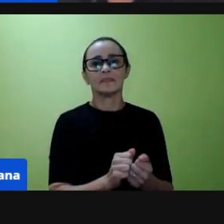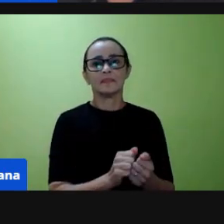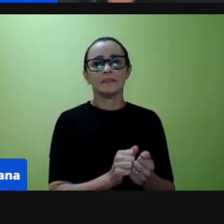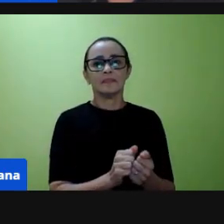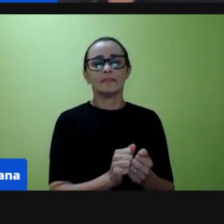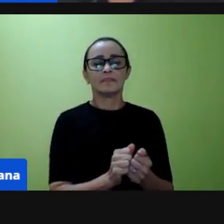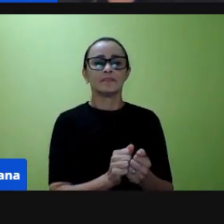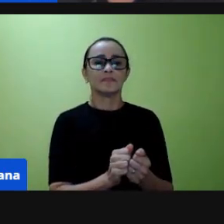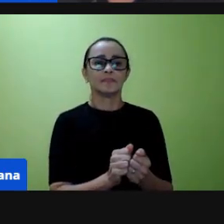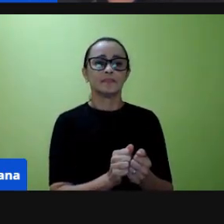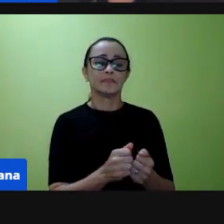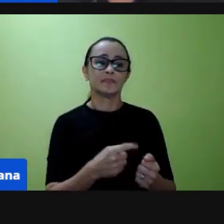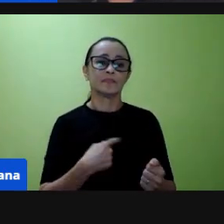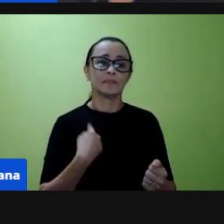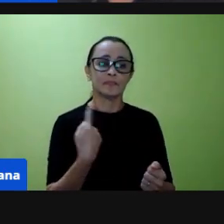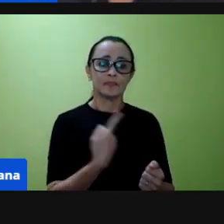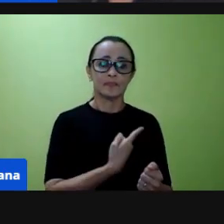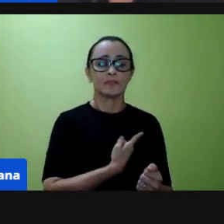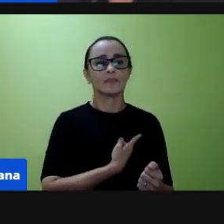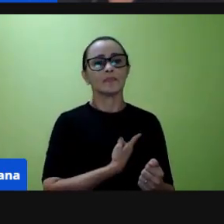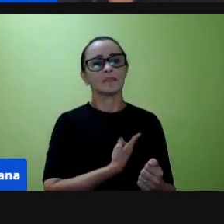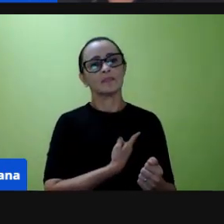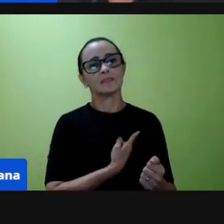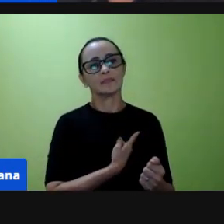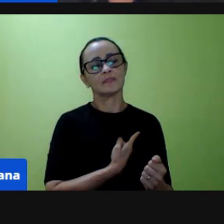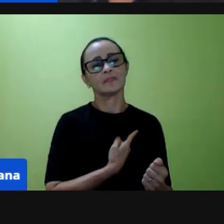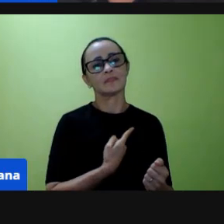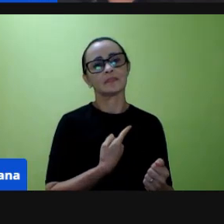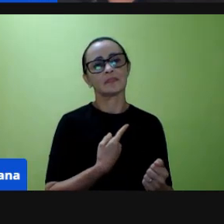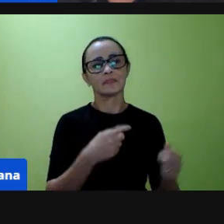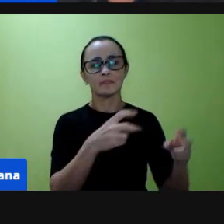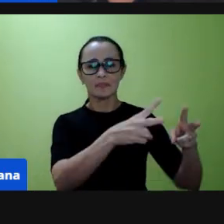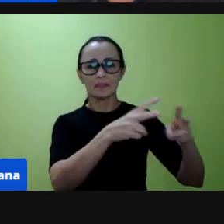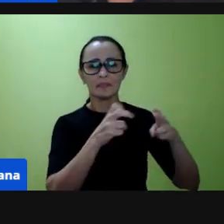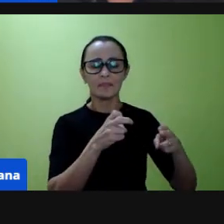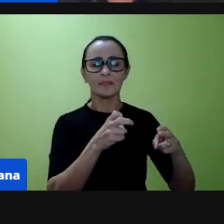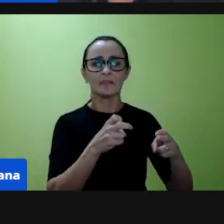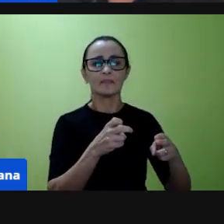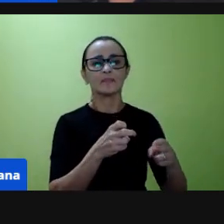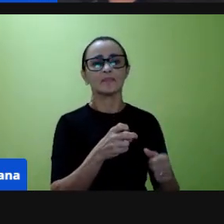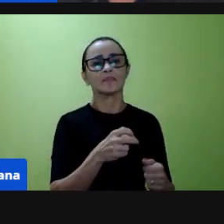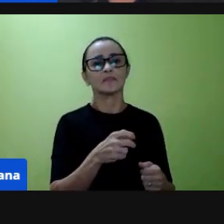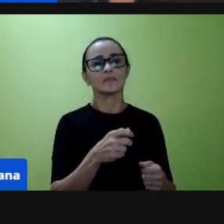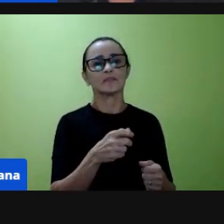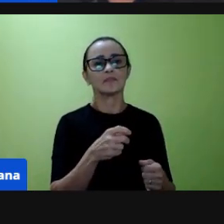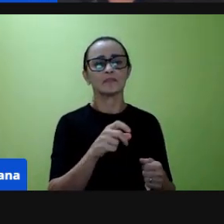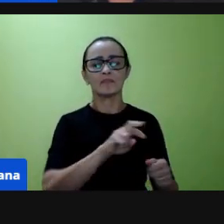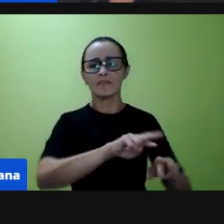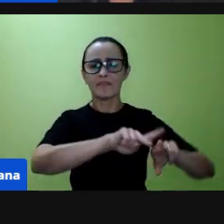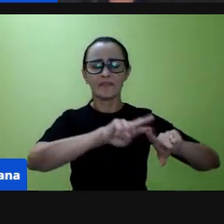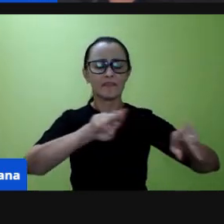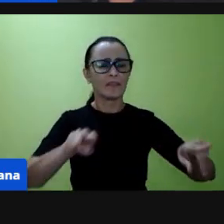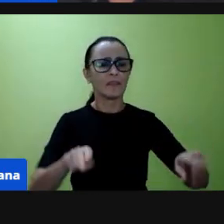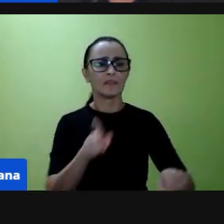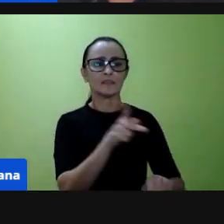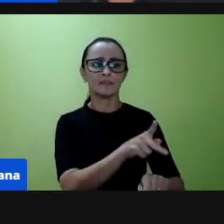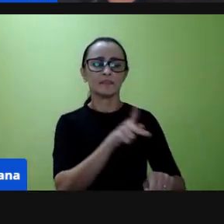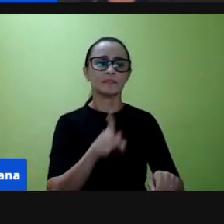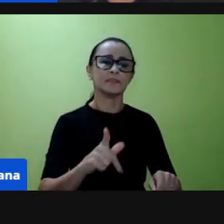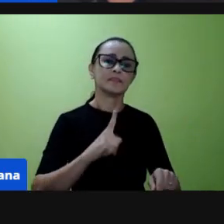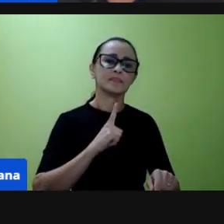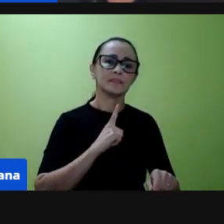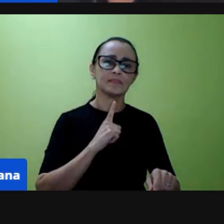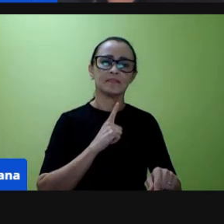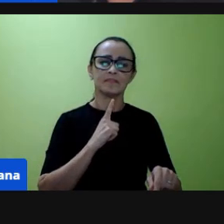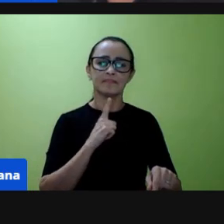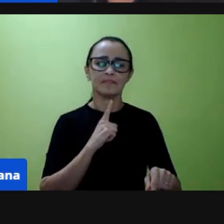temos, né, com os outros professores, esse empenho que todos tiveram e continuam